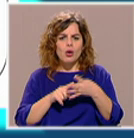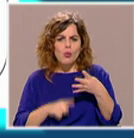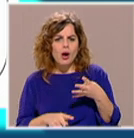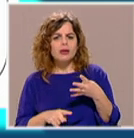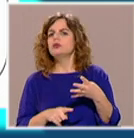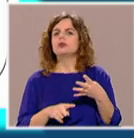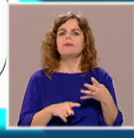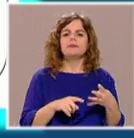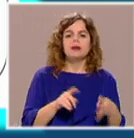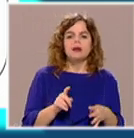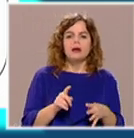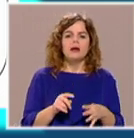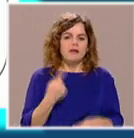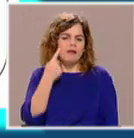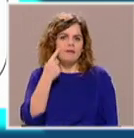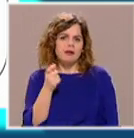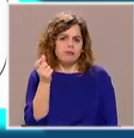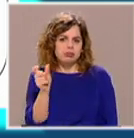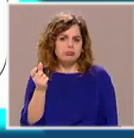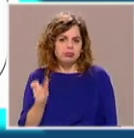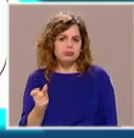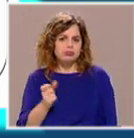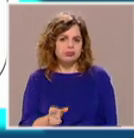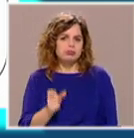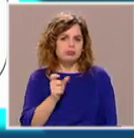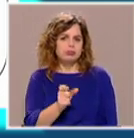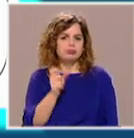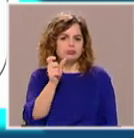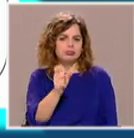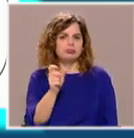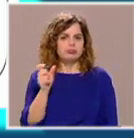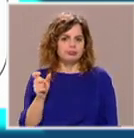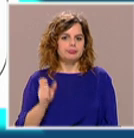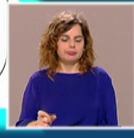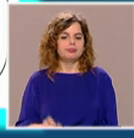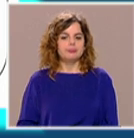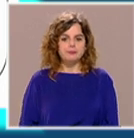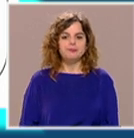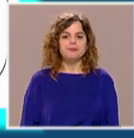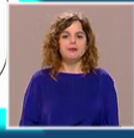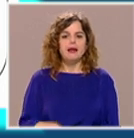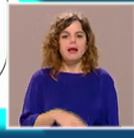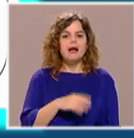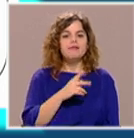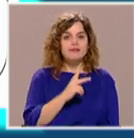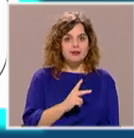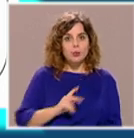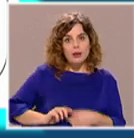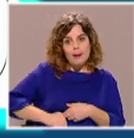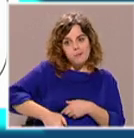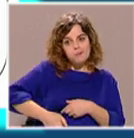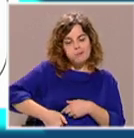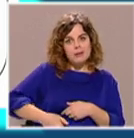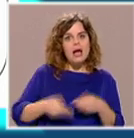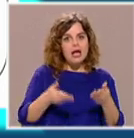anexas. Temos o fígado, temos o pâncreas, a vesícula biliar não é uma glândula anexa, mas é ali uma ajudante, digamos assim, do fígado. Porquê é que estão ali estes todos?